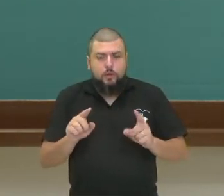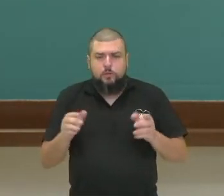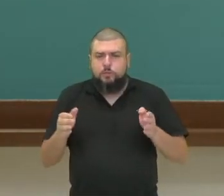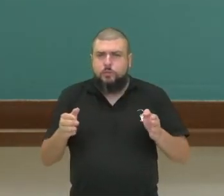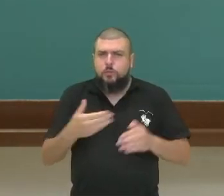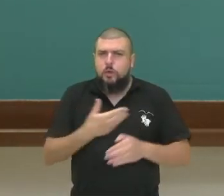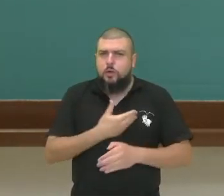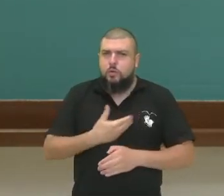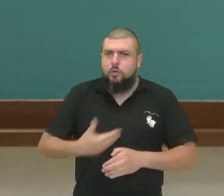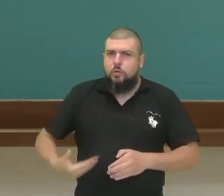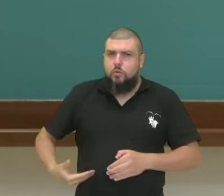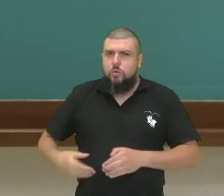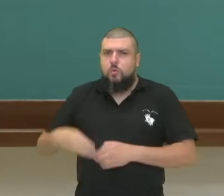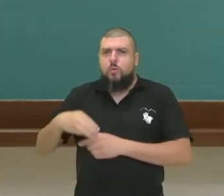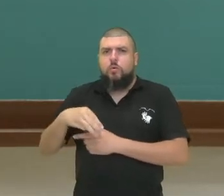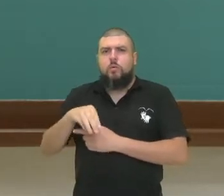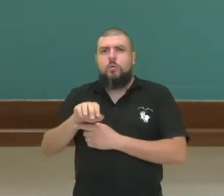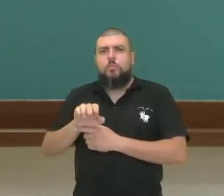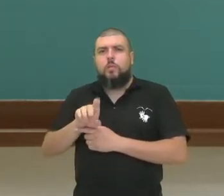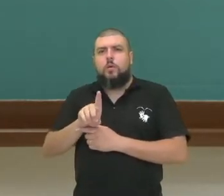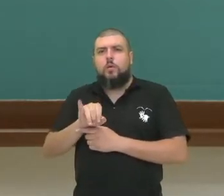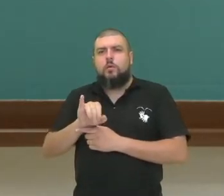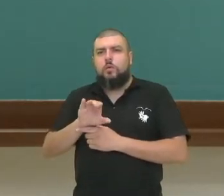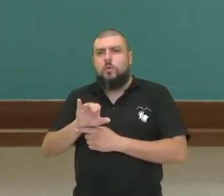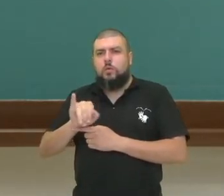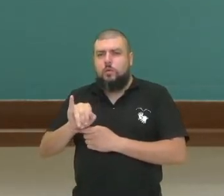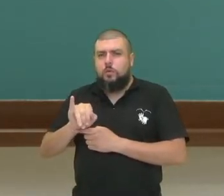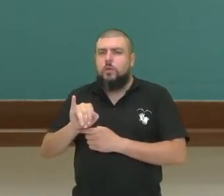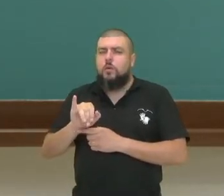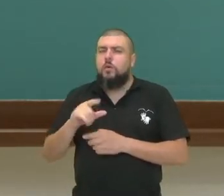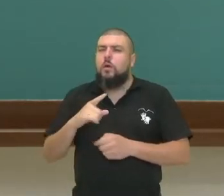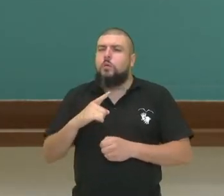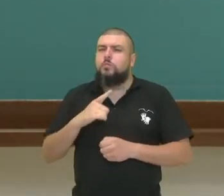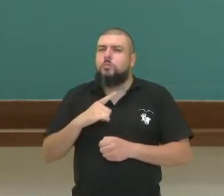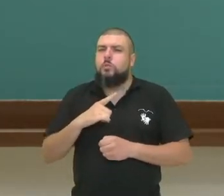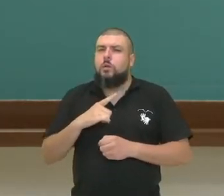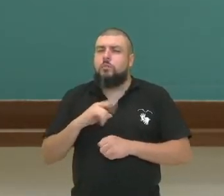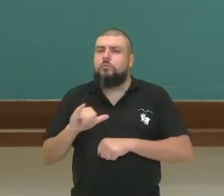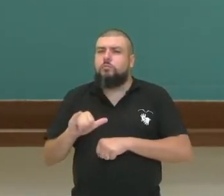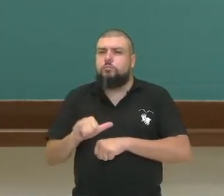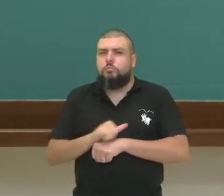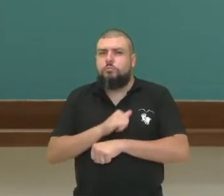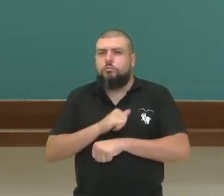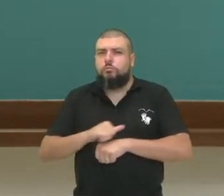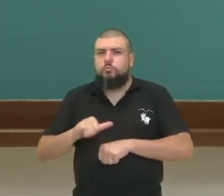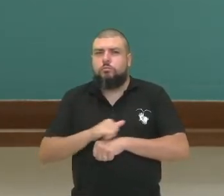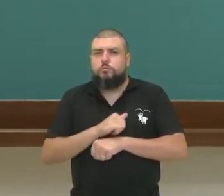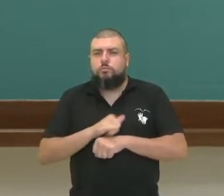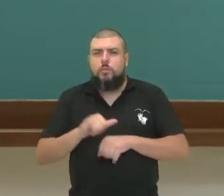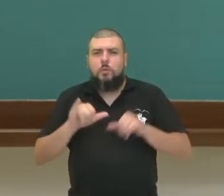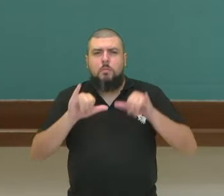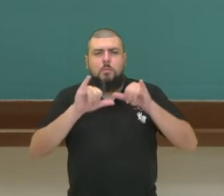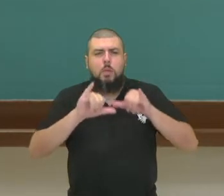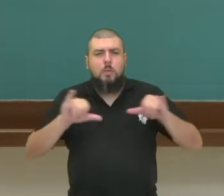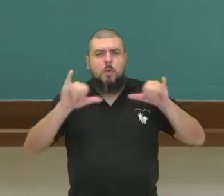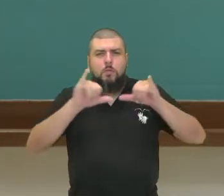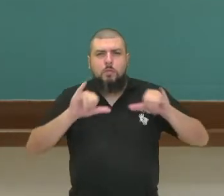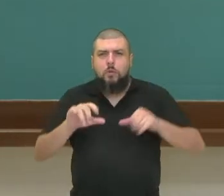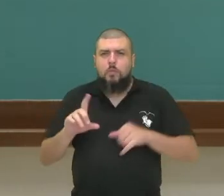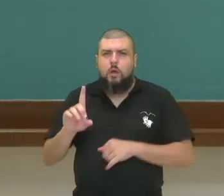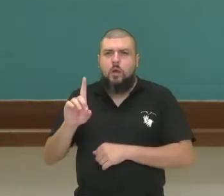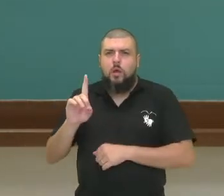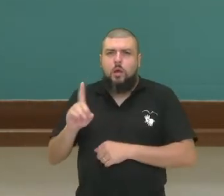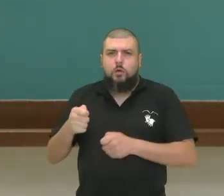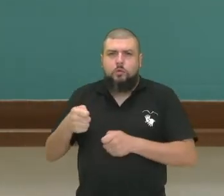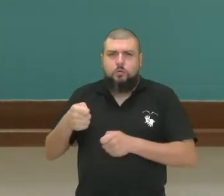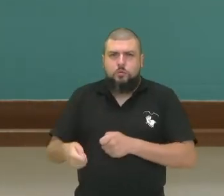ela foi especialmente usada. Foi uma prática muito importante para a ditadura militar de Médici.